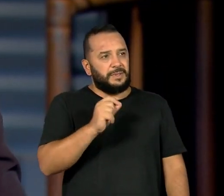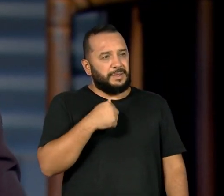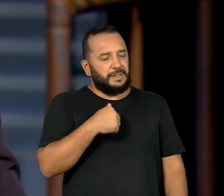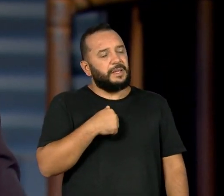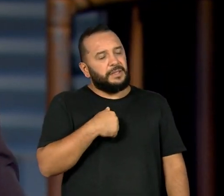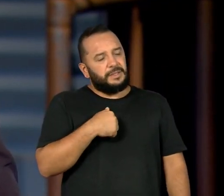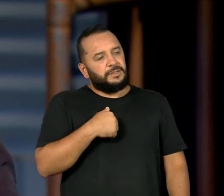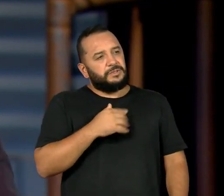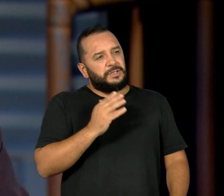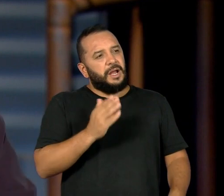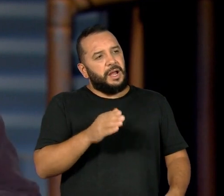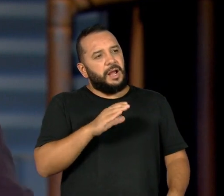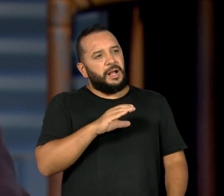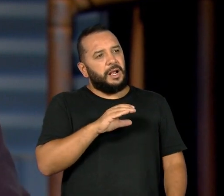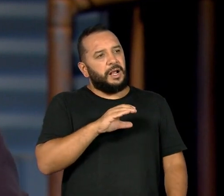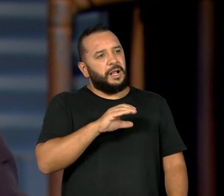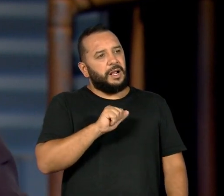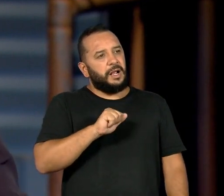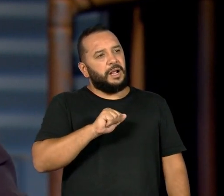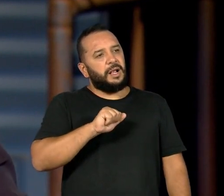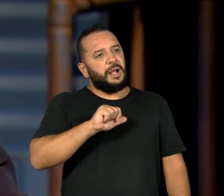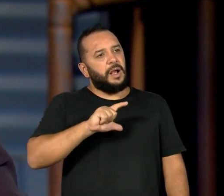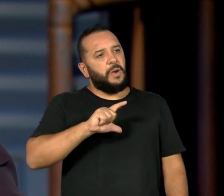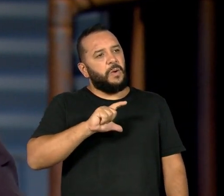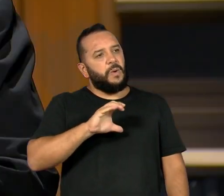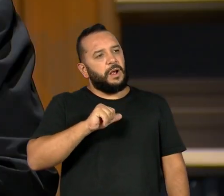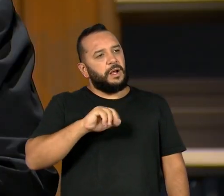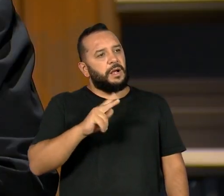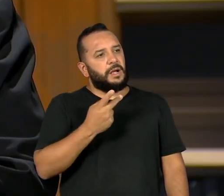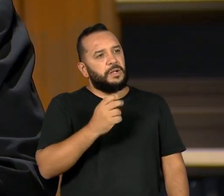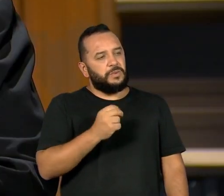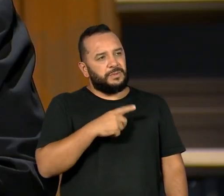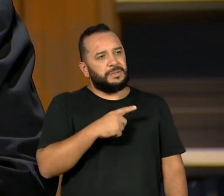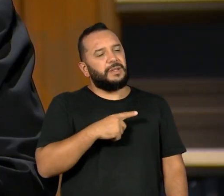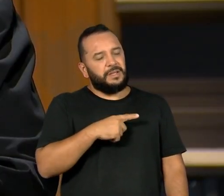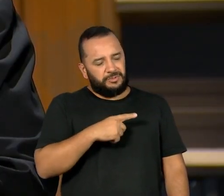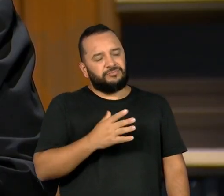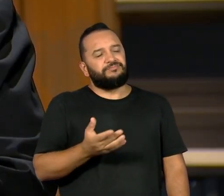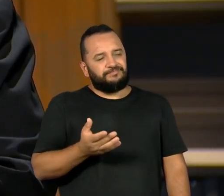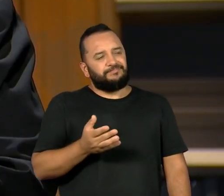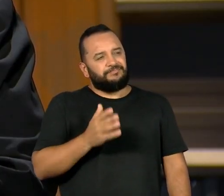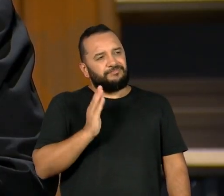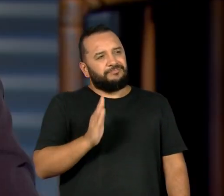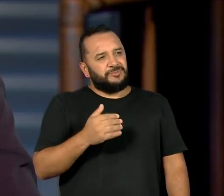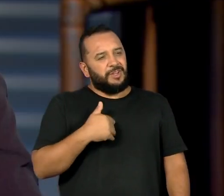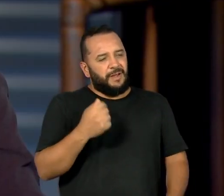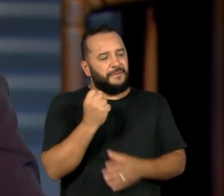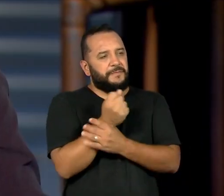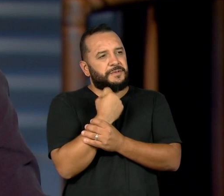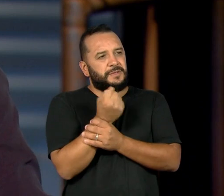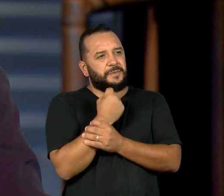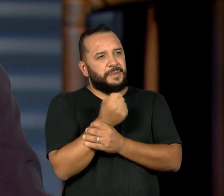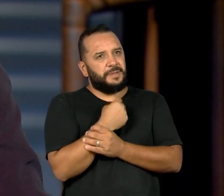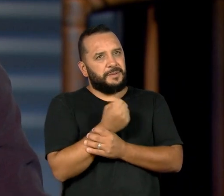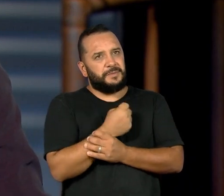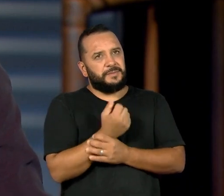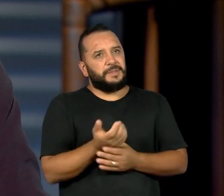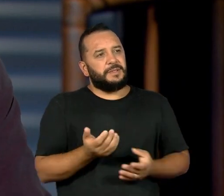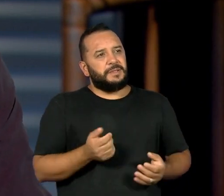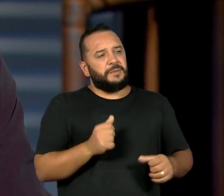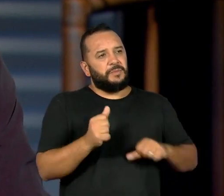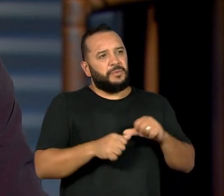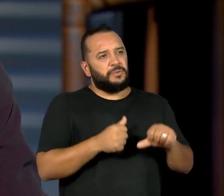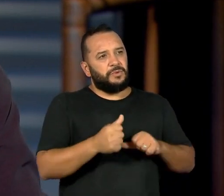calcânio, então eu já passei por anos de fisioterapia e continuo, inclusive. E foi algo que transformou minha vida para melhor